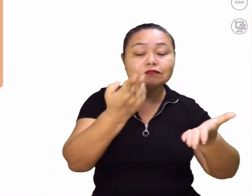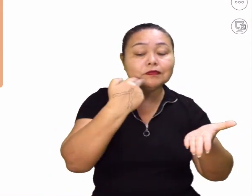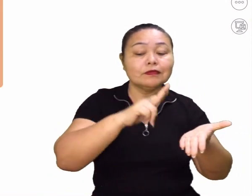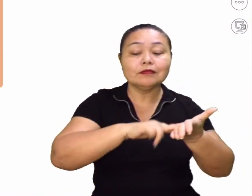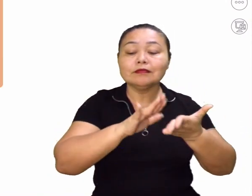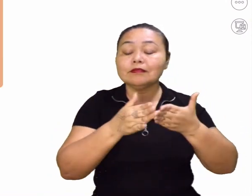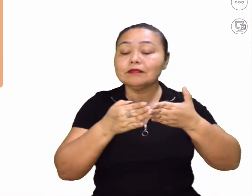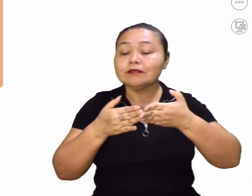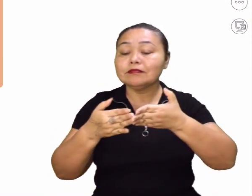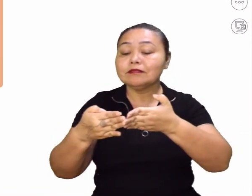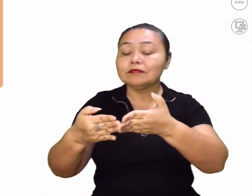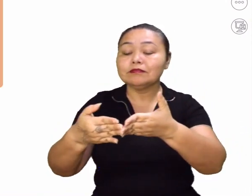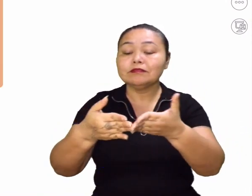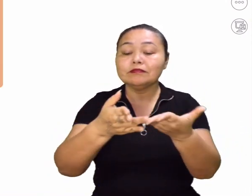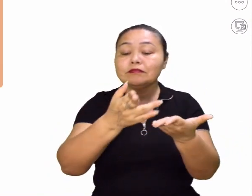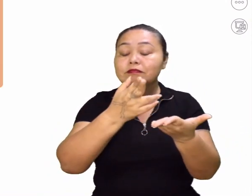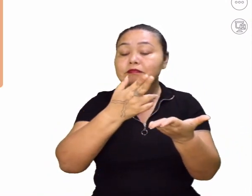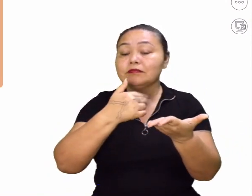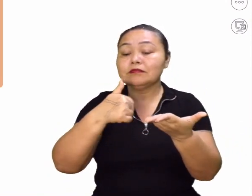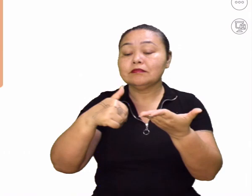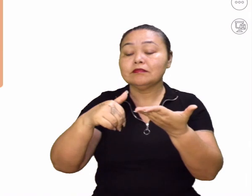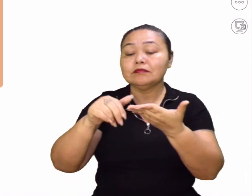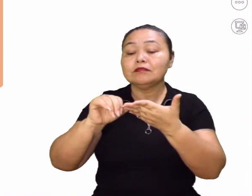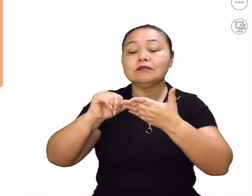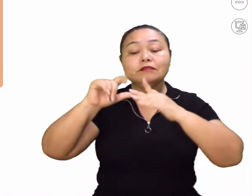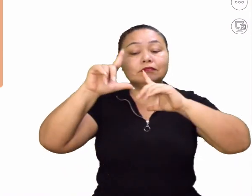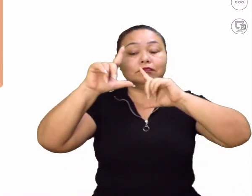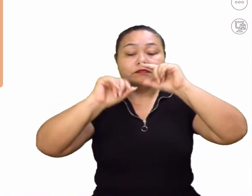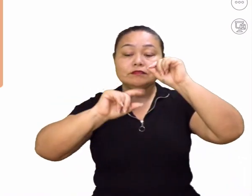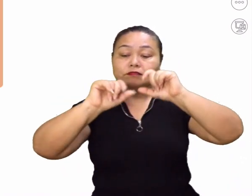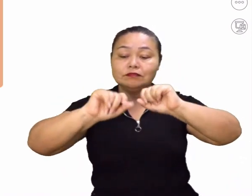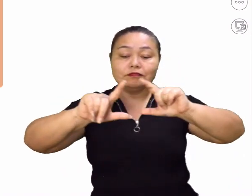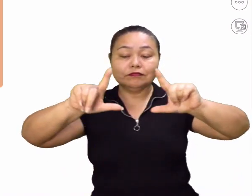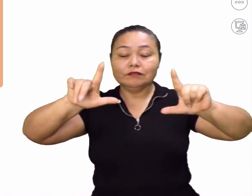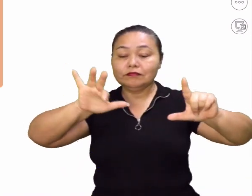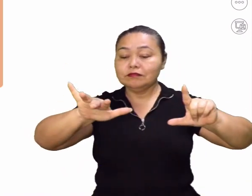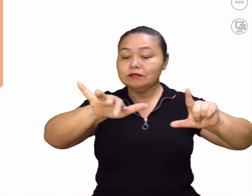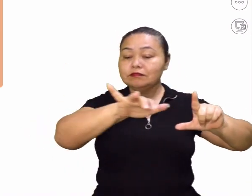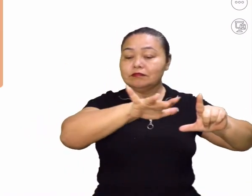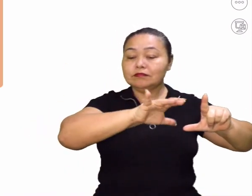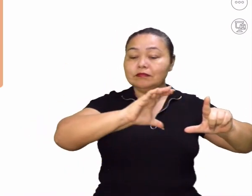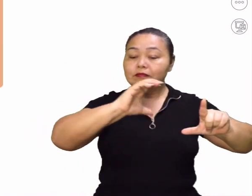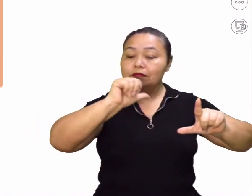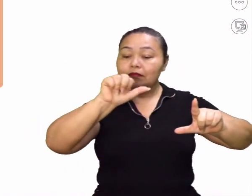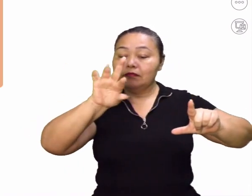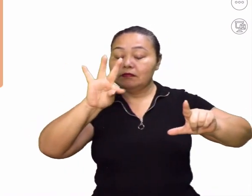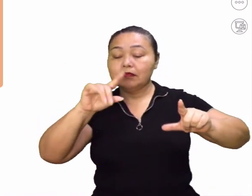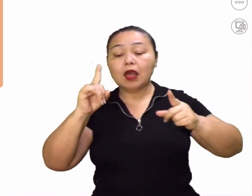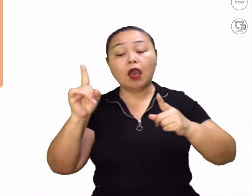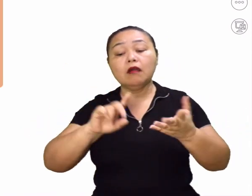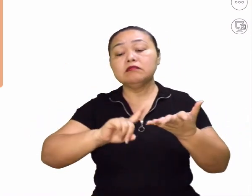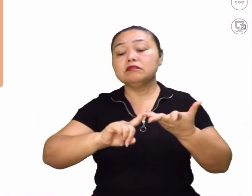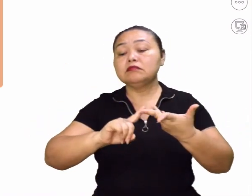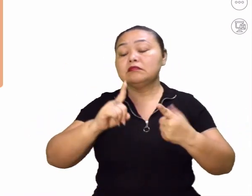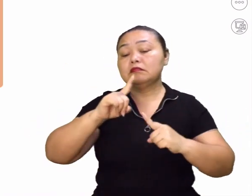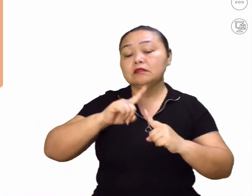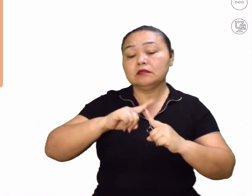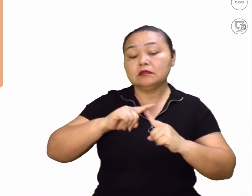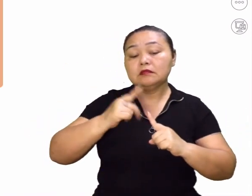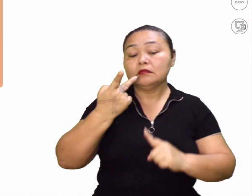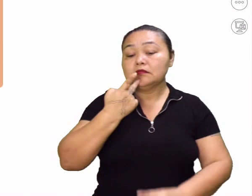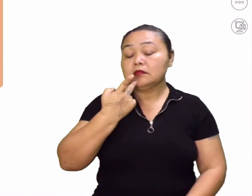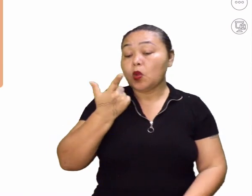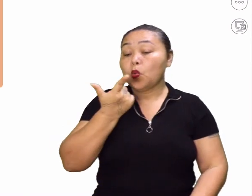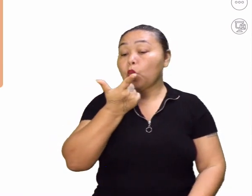também utilizadas pelas aeronaves. Então, a gente tem vários tipos de cartas, né? E além de cartas, como está